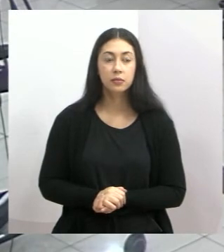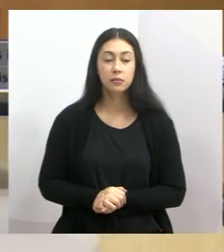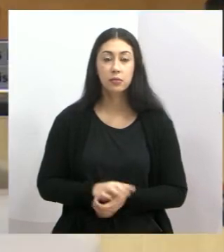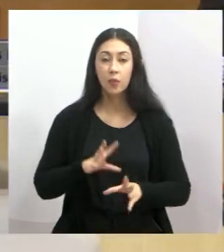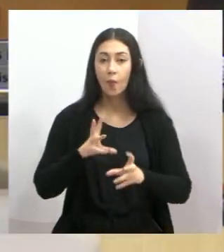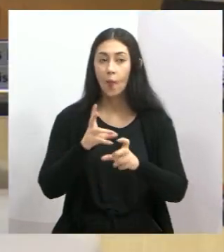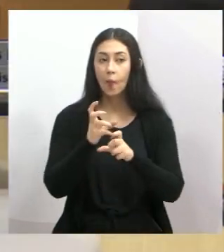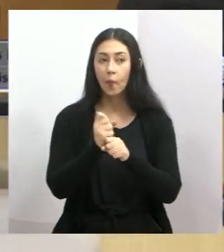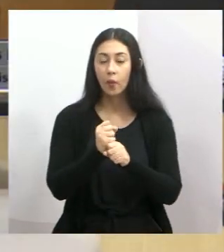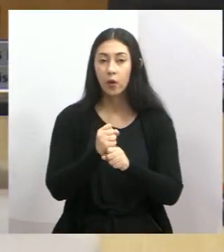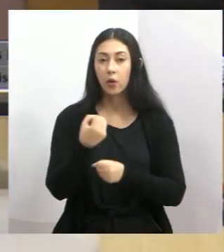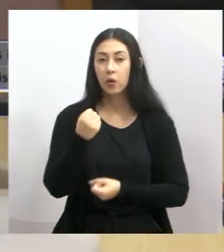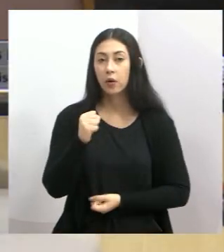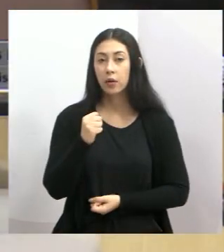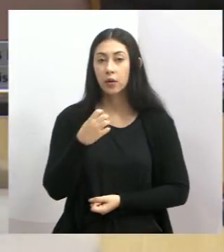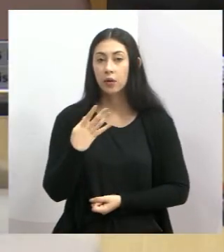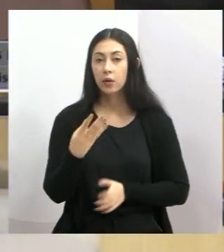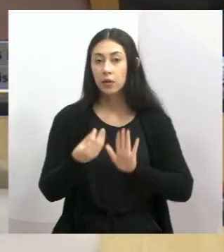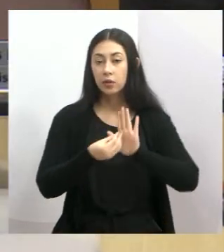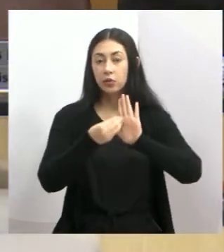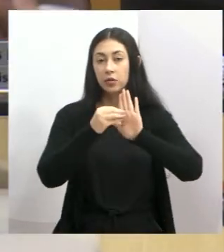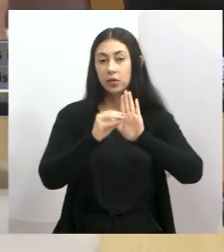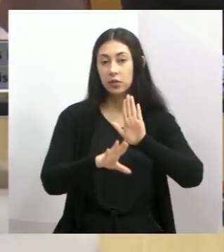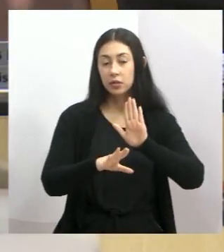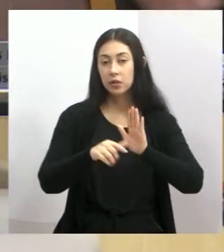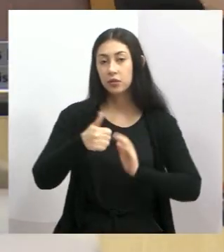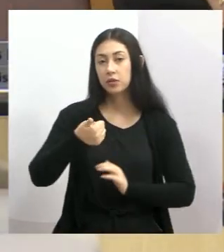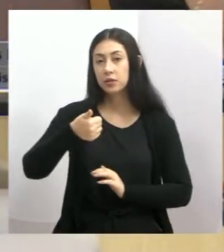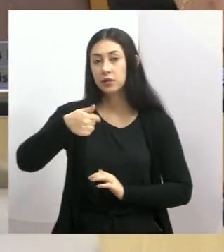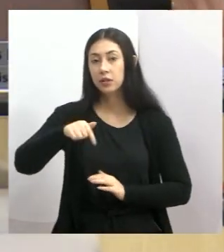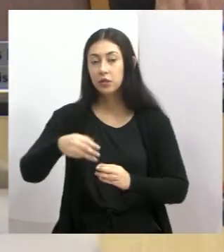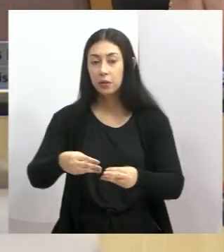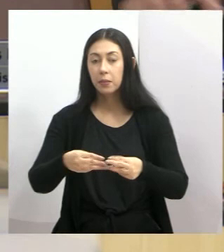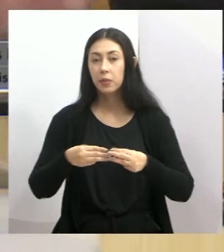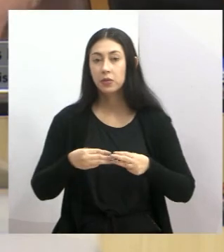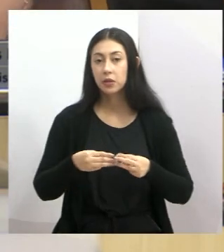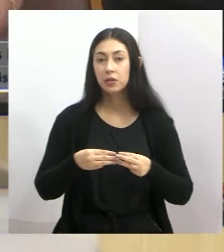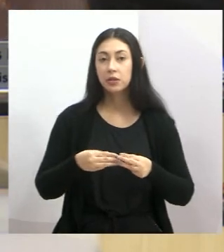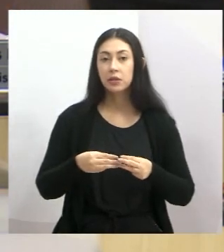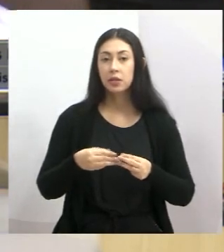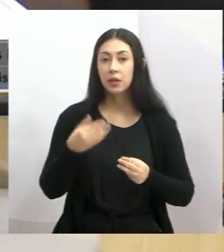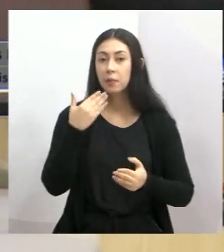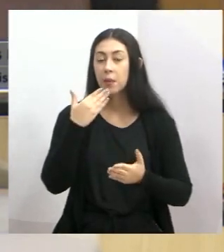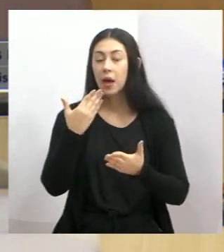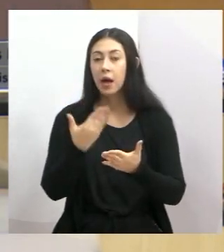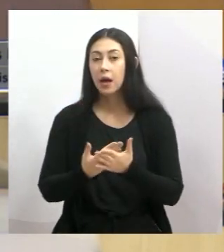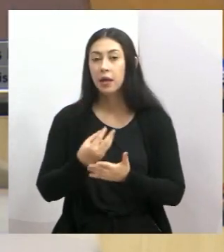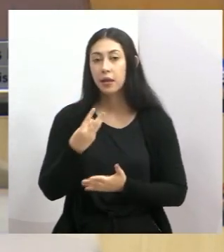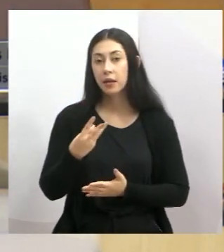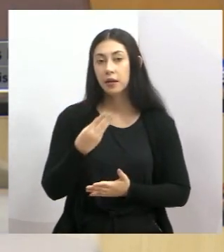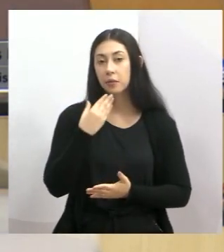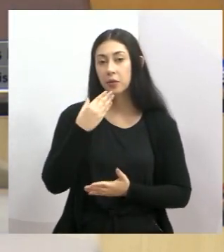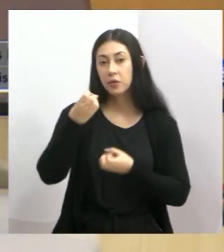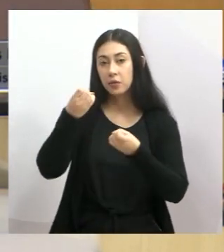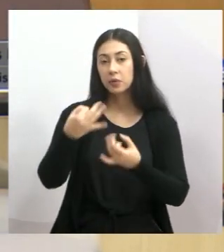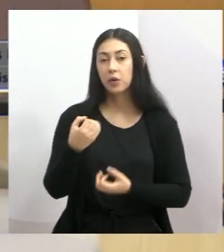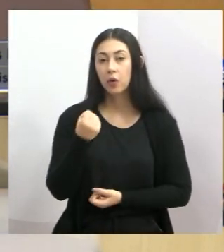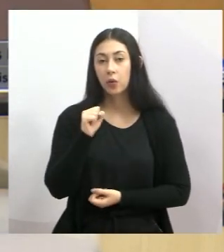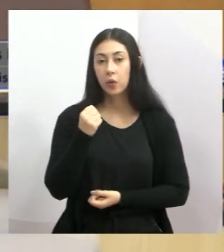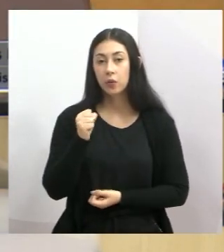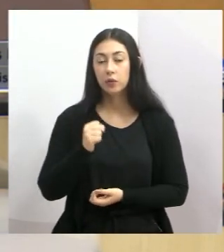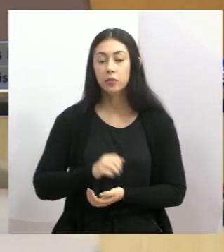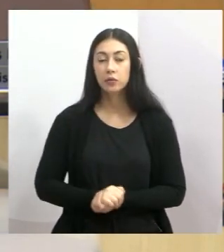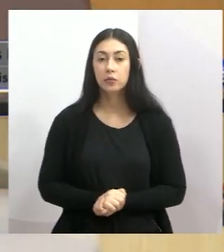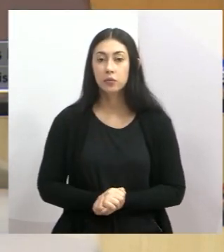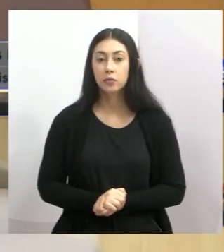Oi Total 84 indicações 17 emoções requerimento três pedir Informação oito